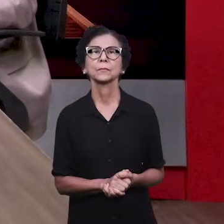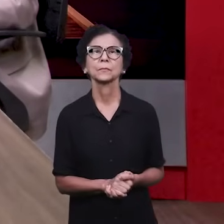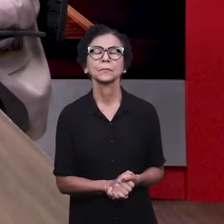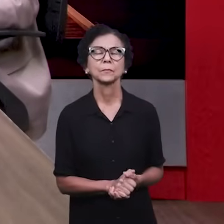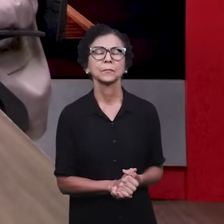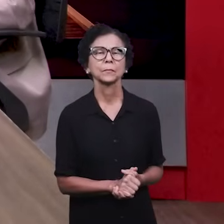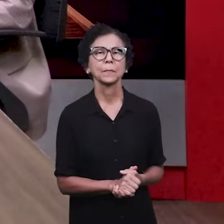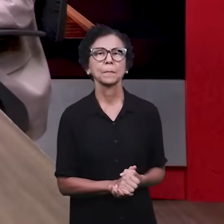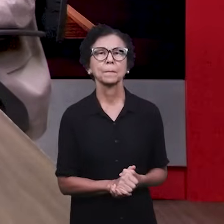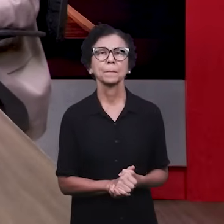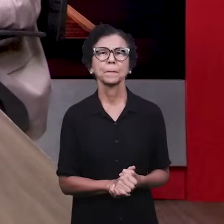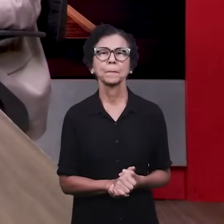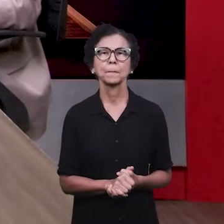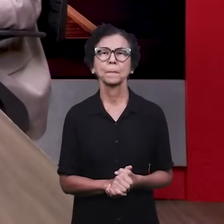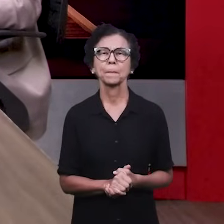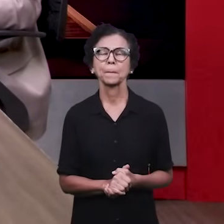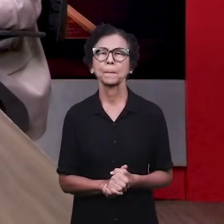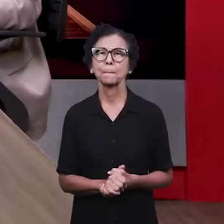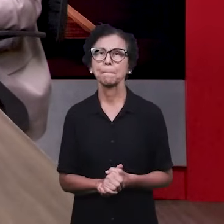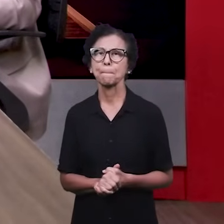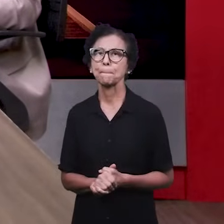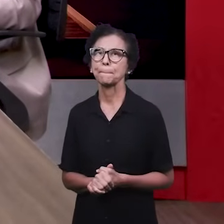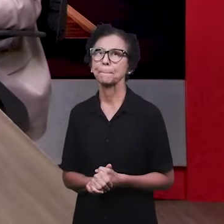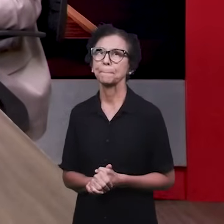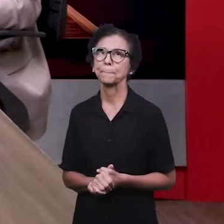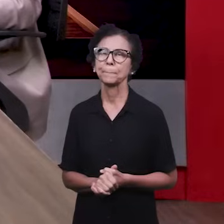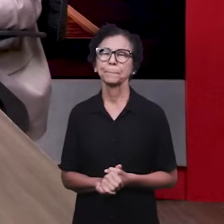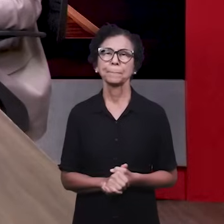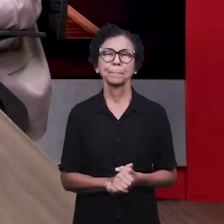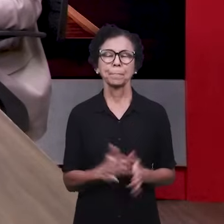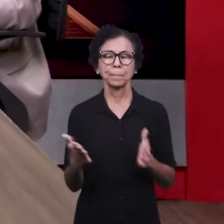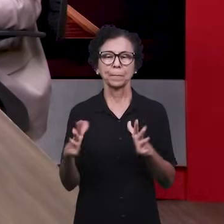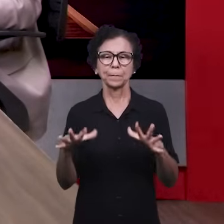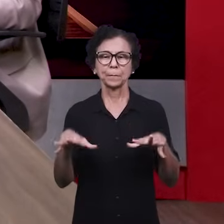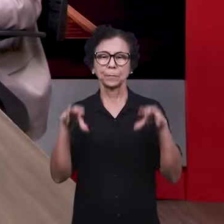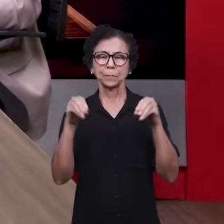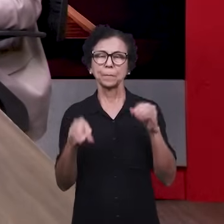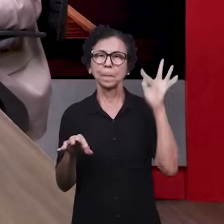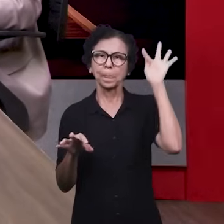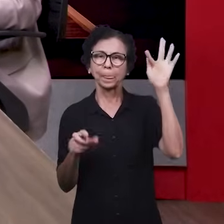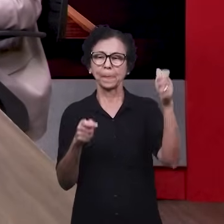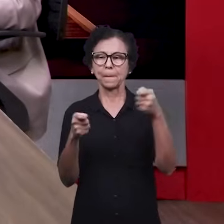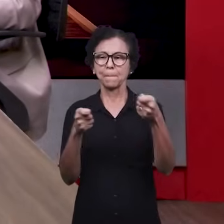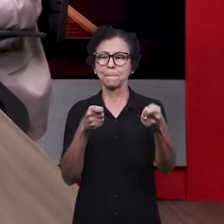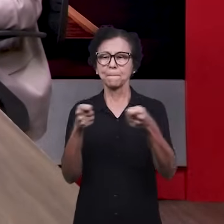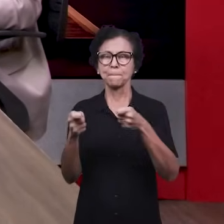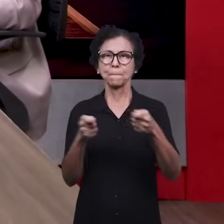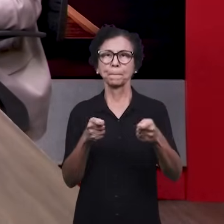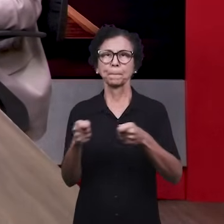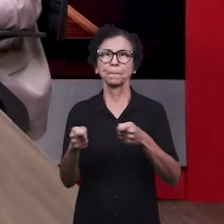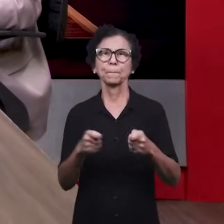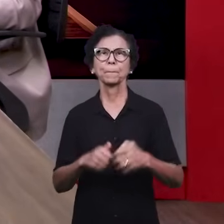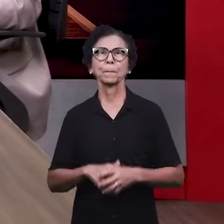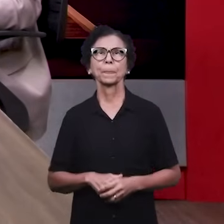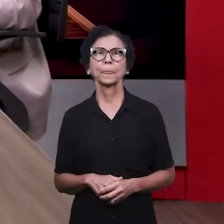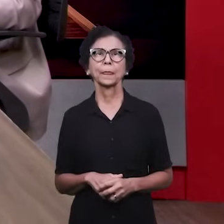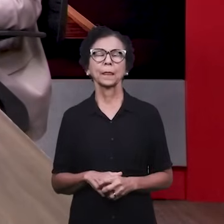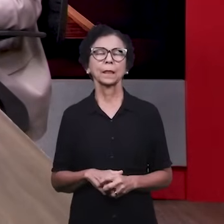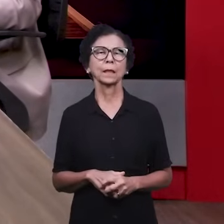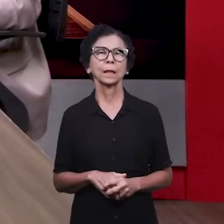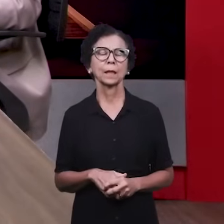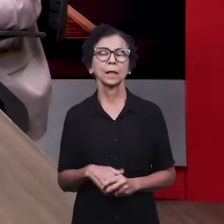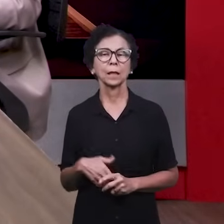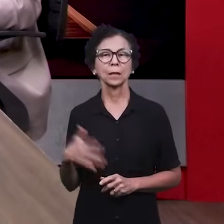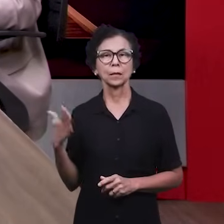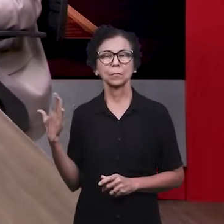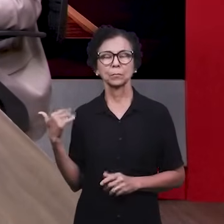Tem que lembrar que a filosofia nunca abandonou o cristianismo. Na medieval, a filosofia continuou dominando. Agora, exatamente, na